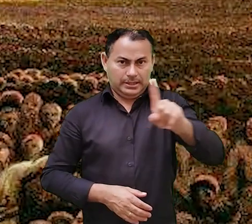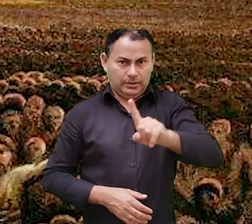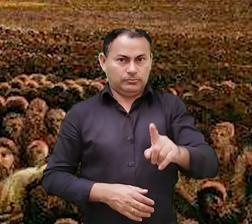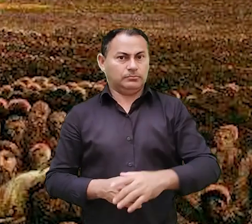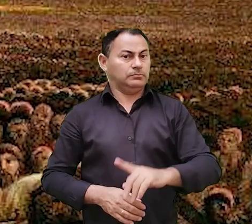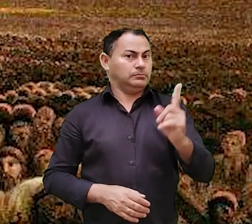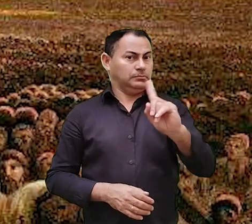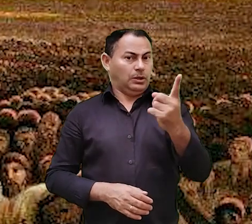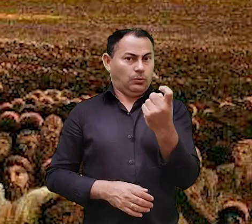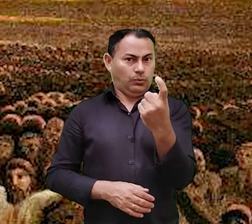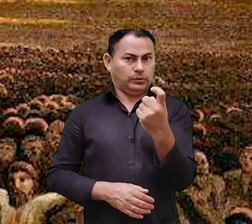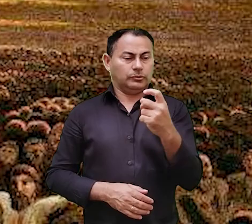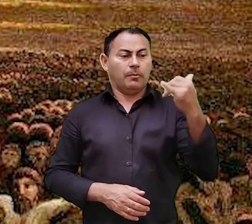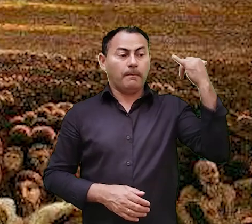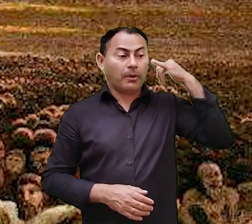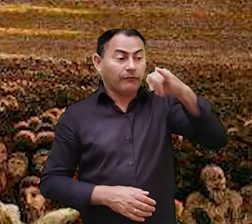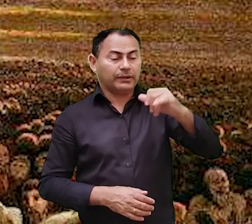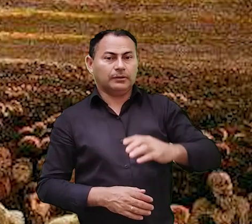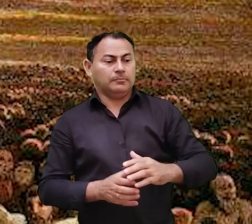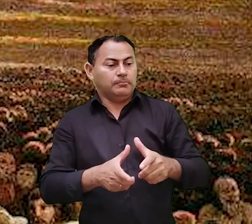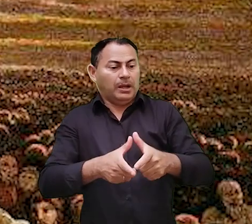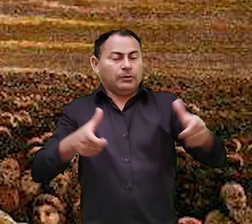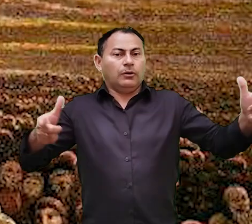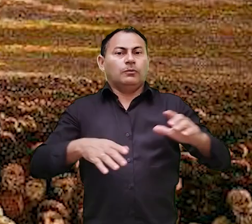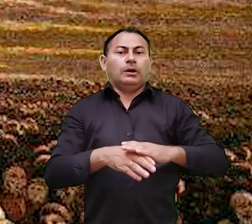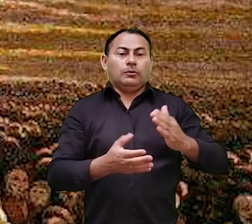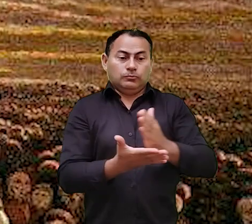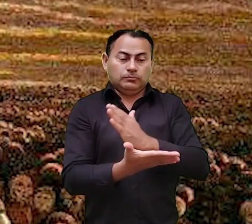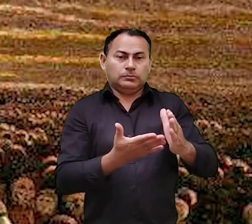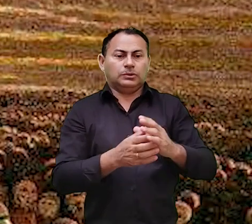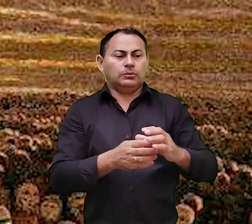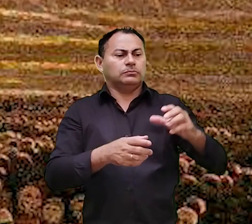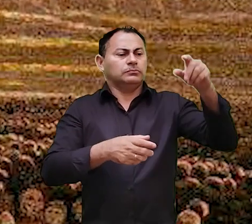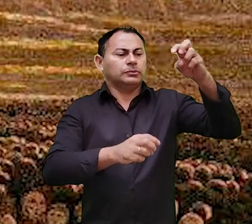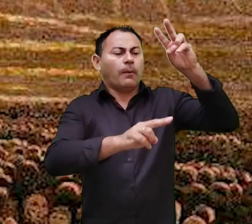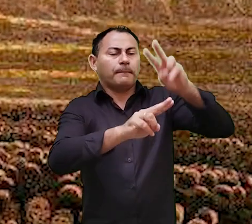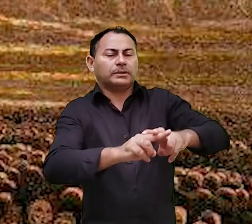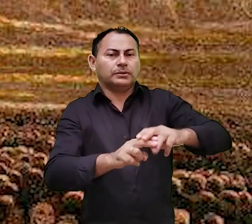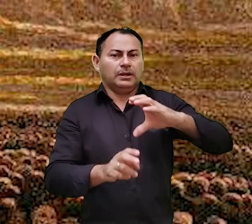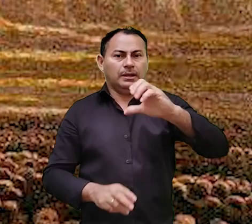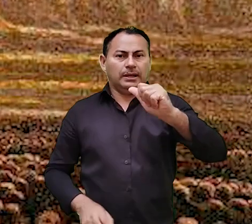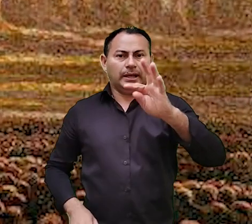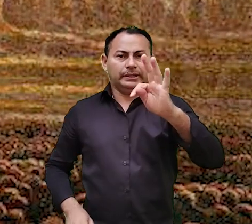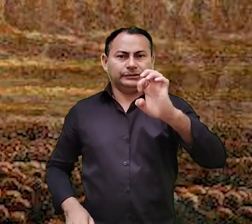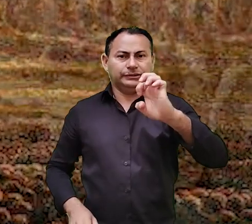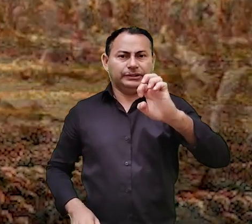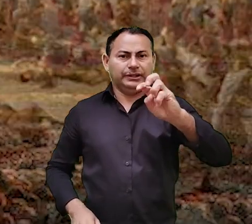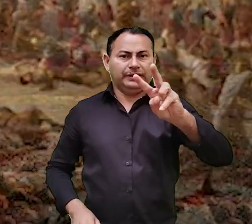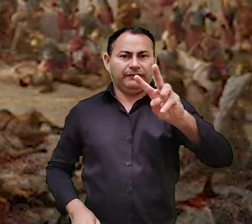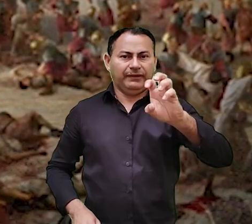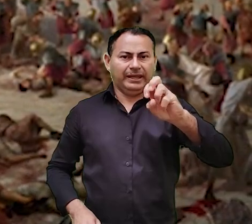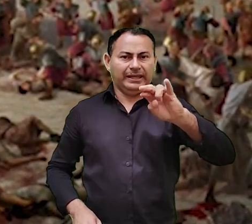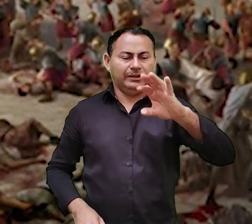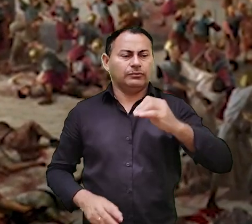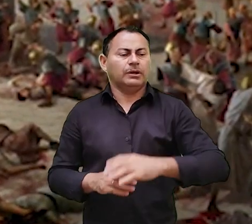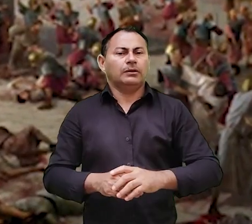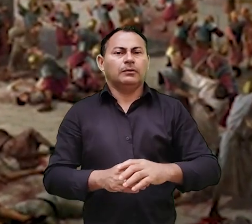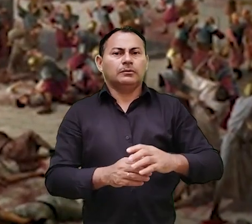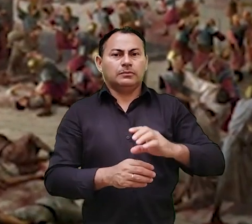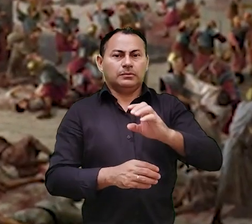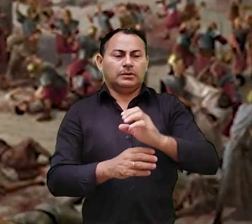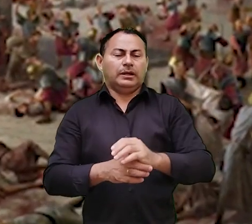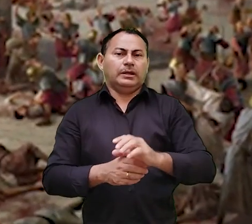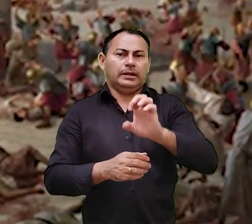de que Ezequiel não foi o único profeta maior. Ele foi um dos profetas do cativeiro. Jeremias pregou enquanto